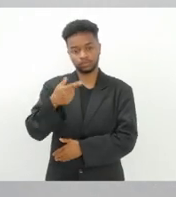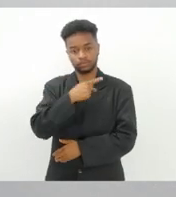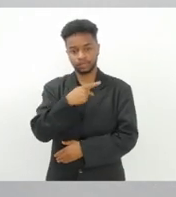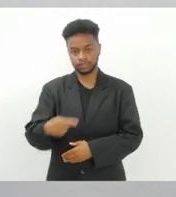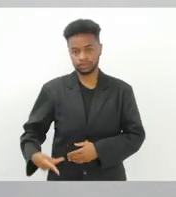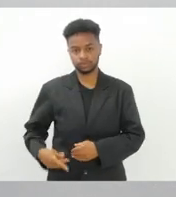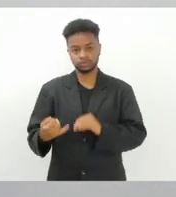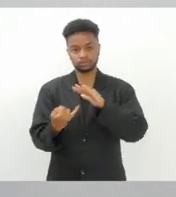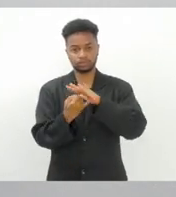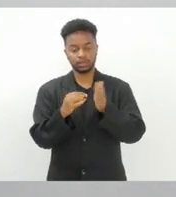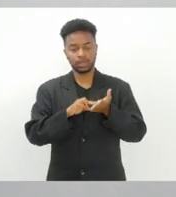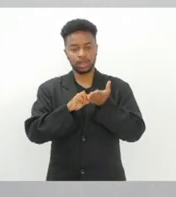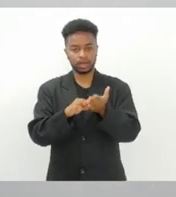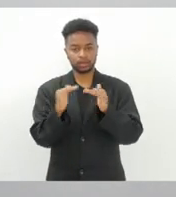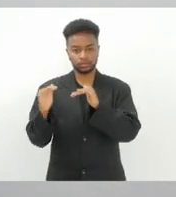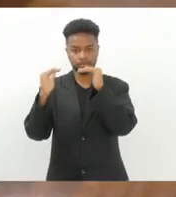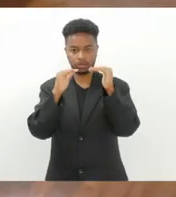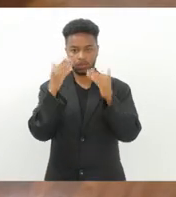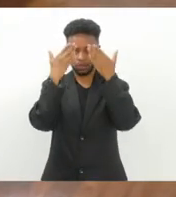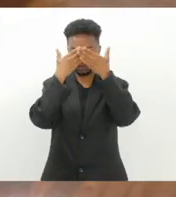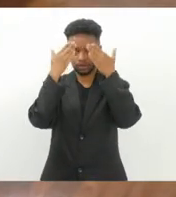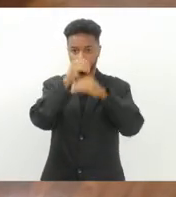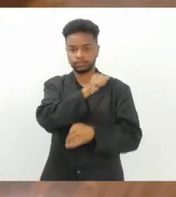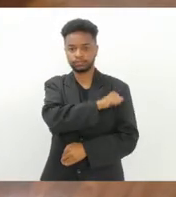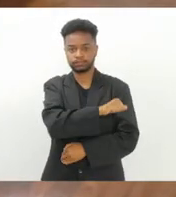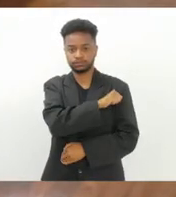da Umbanda RJ.